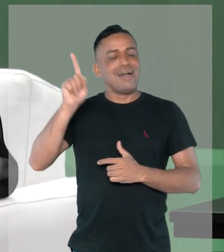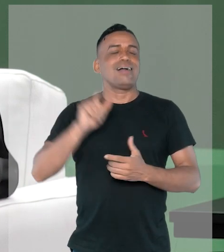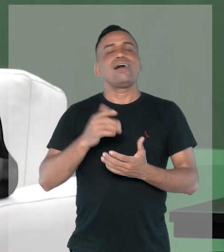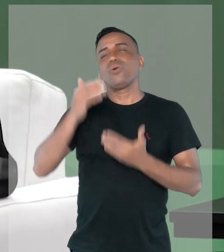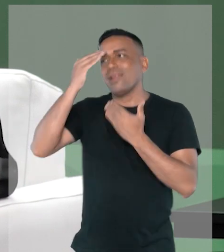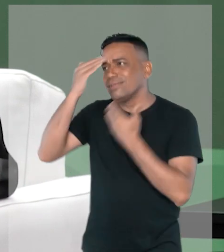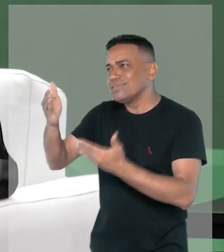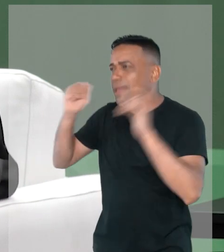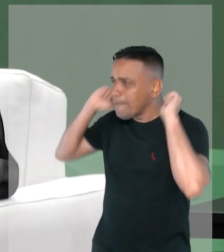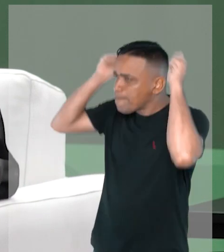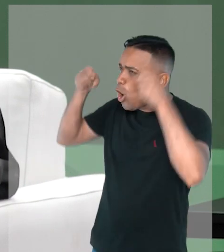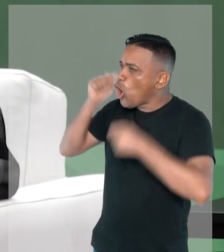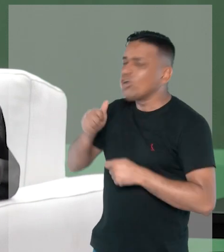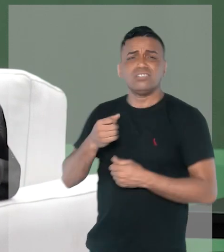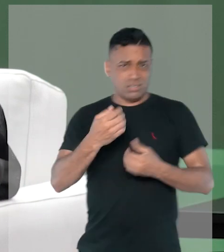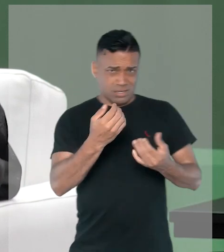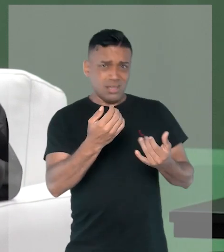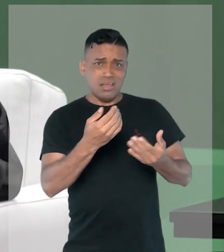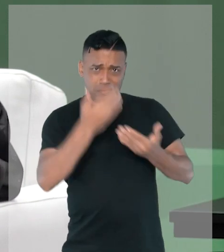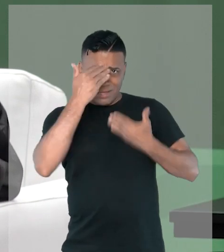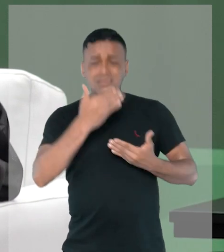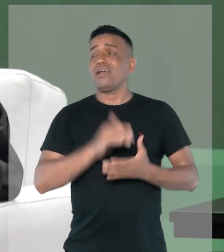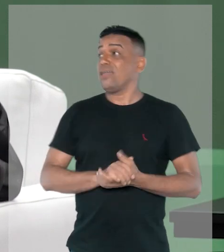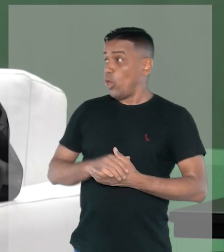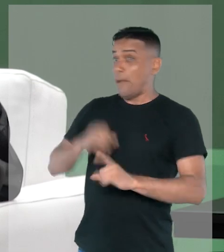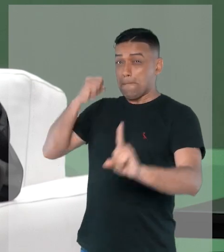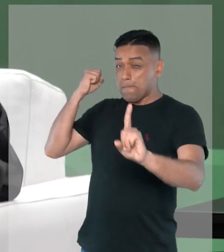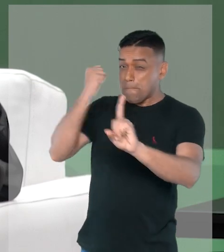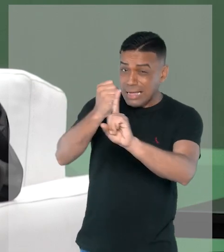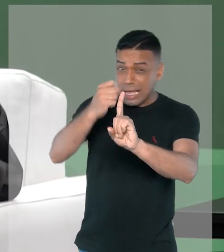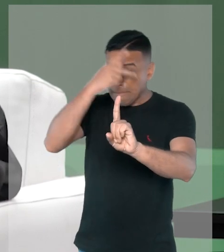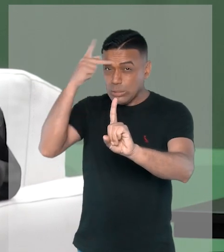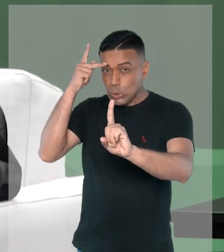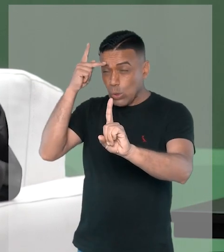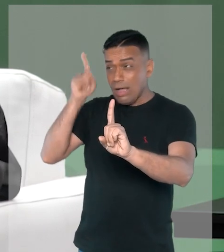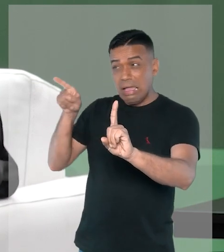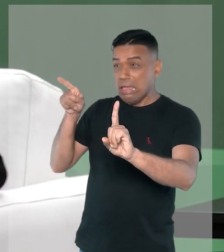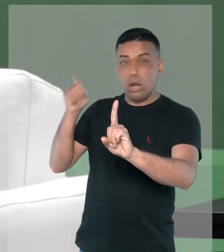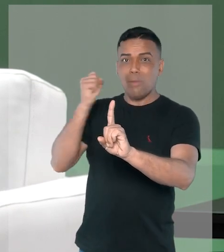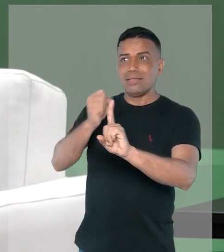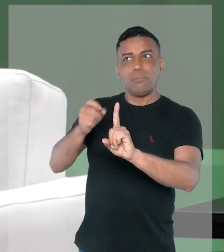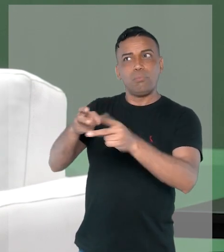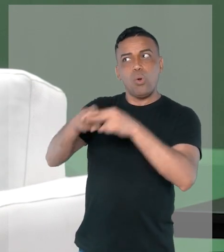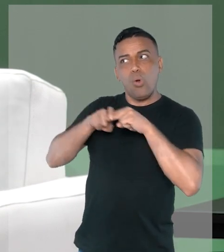a senhora. Falei, que bom, por quê? Eu ia matar uma pessoa e não matei por sua causa. Falei, então está funcionando. Então está